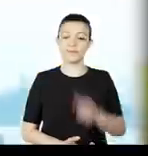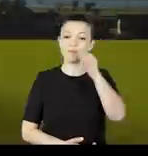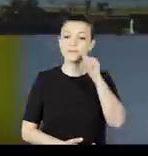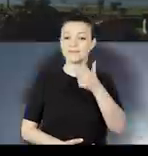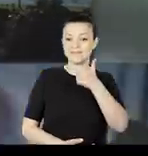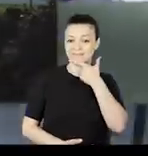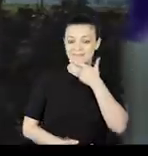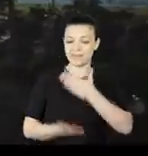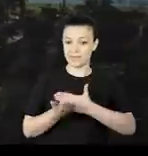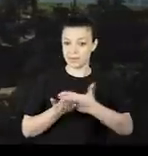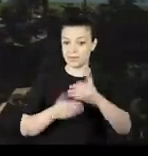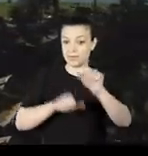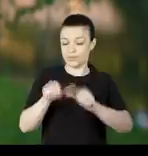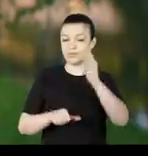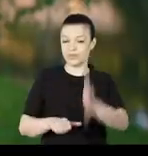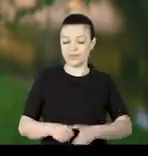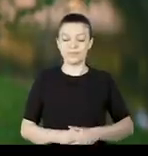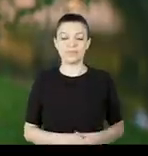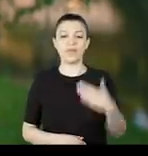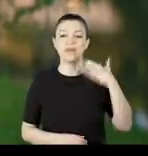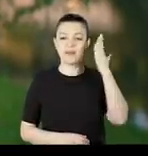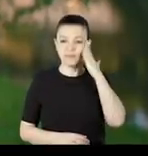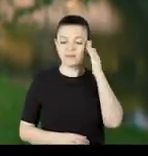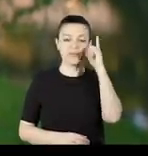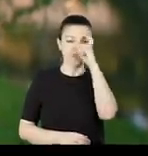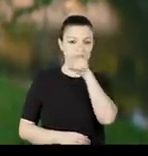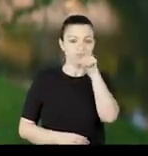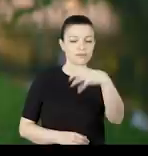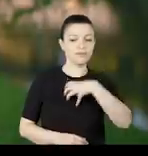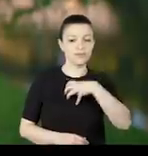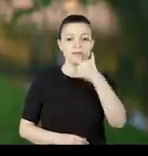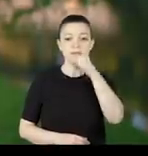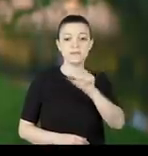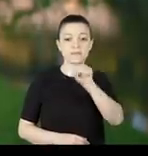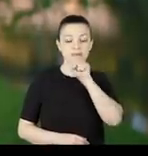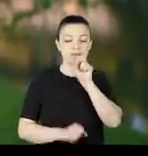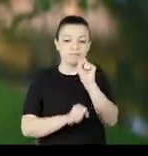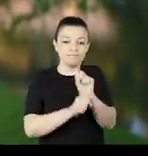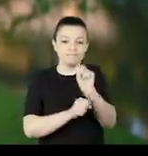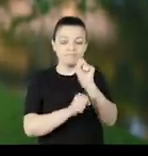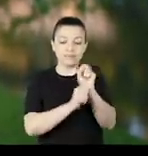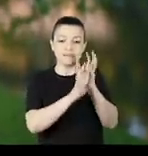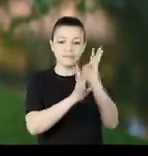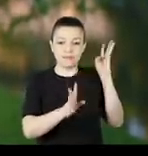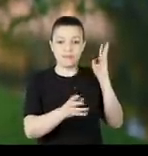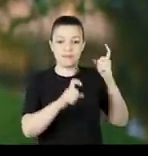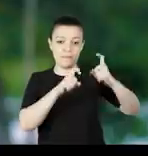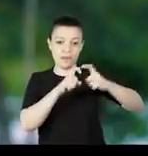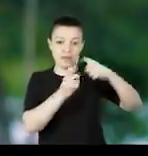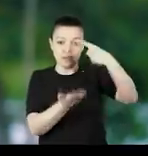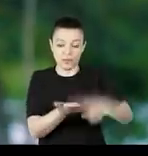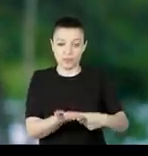Cida, a mudança já começou. Eu sei como é difícil para você, que é mãe, ter que esperar por consultas